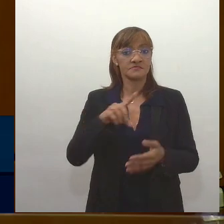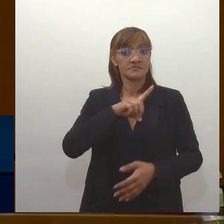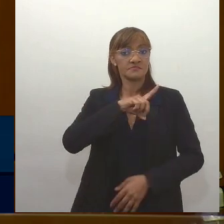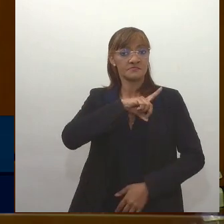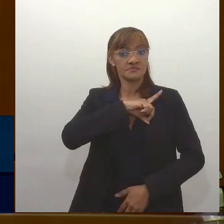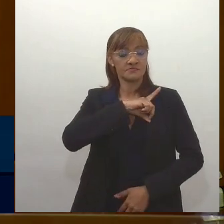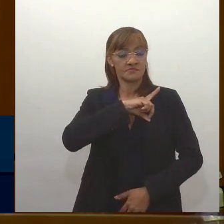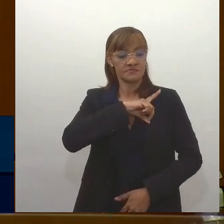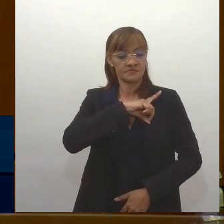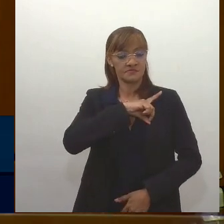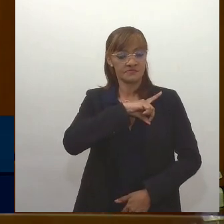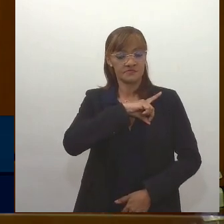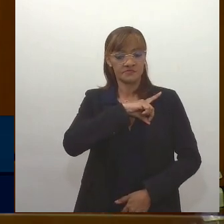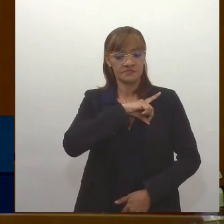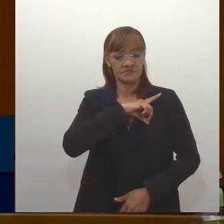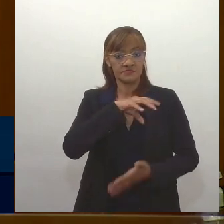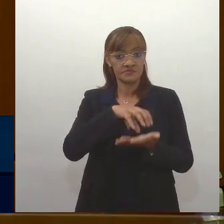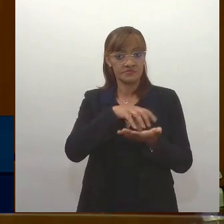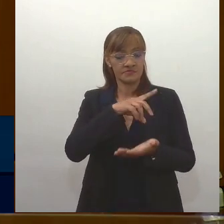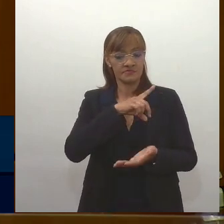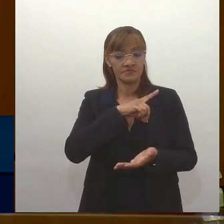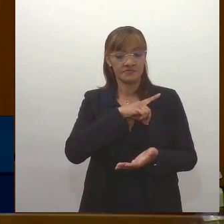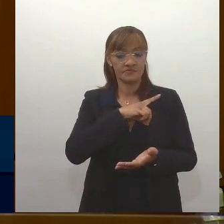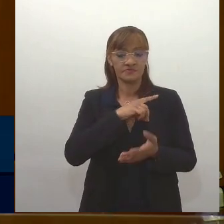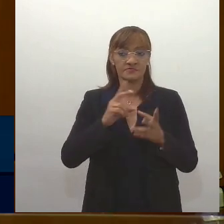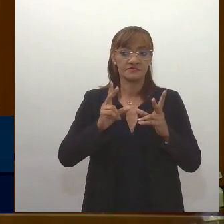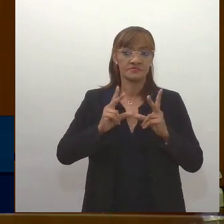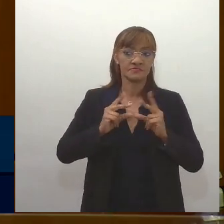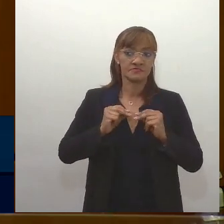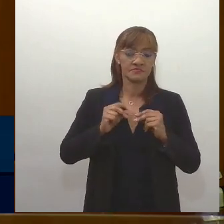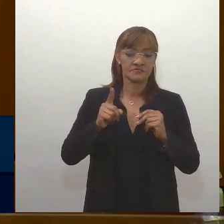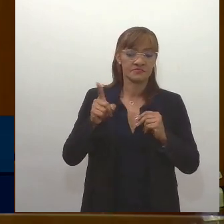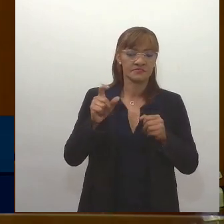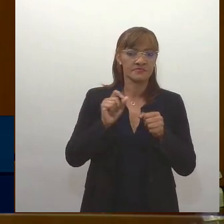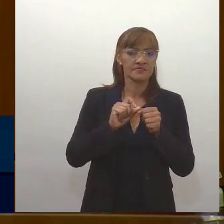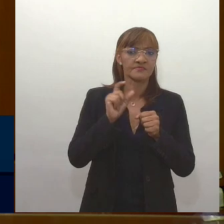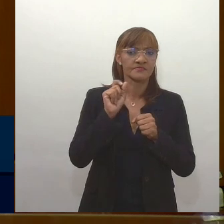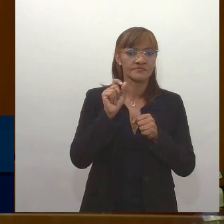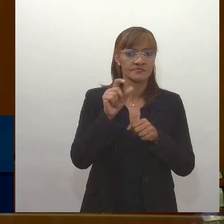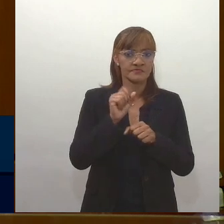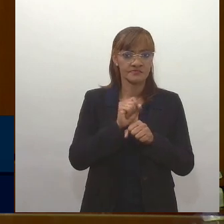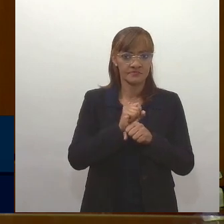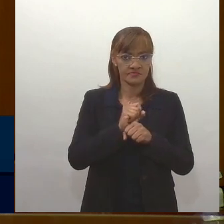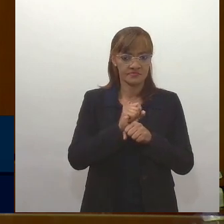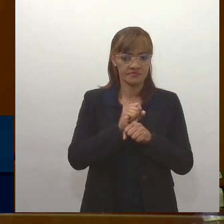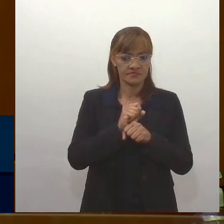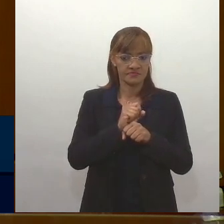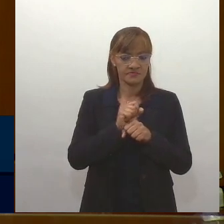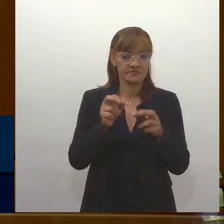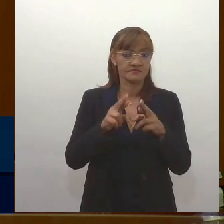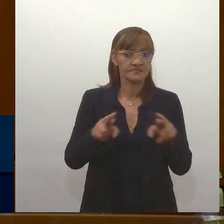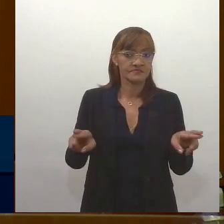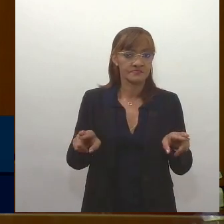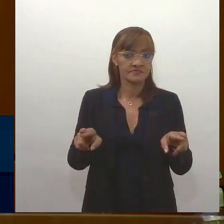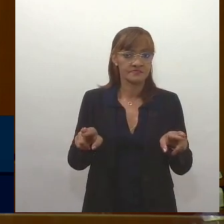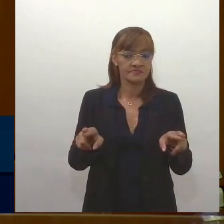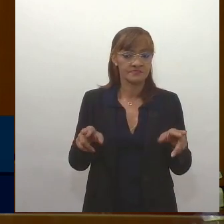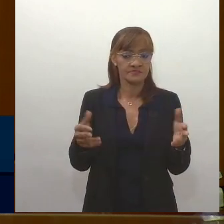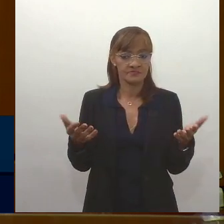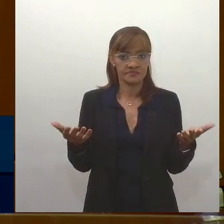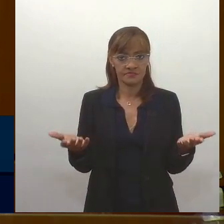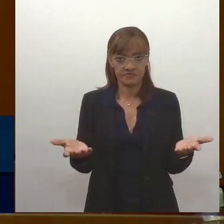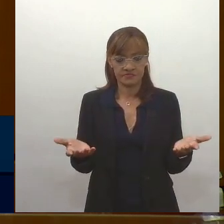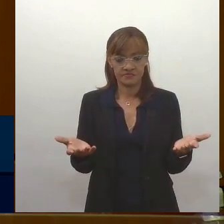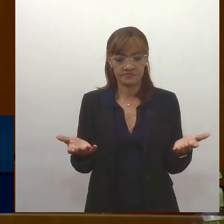esta queixa tem feito para apurar este caso porque o que eu mais ouço linda é o